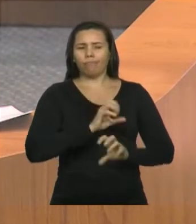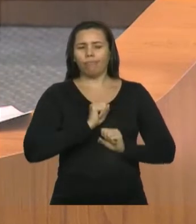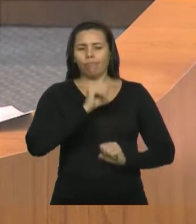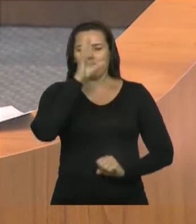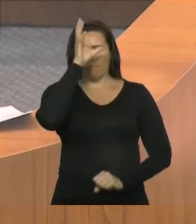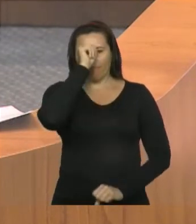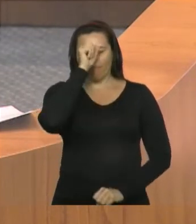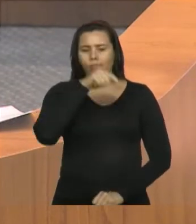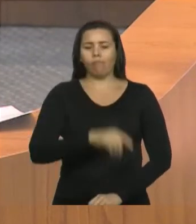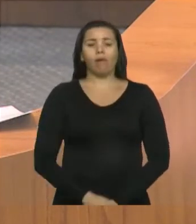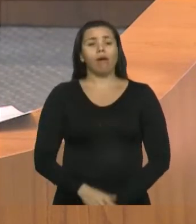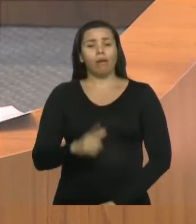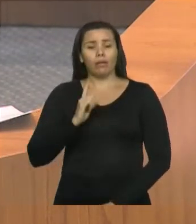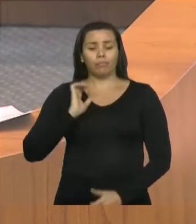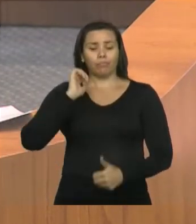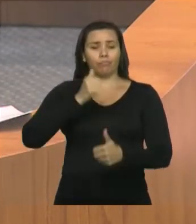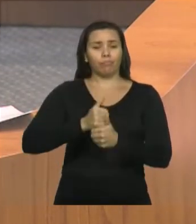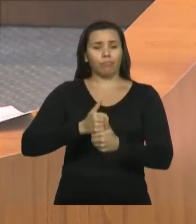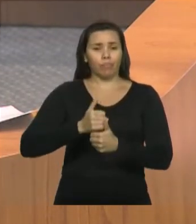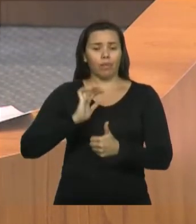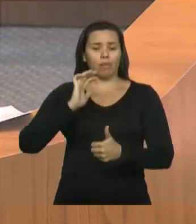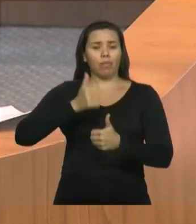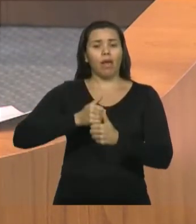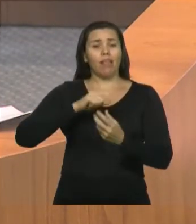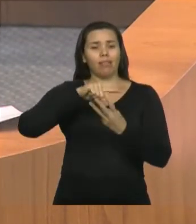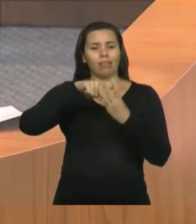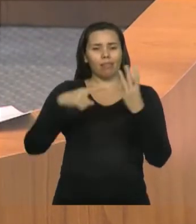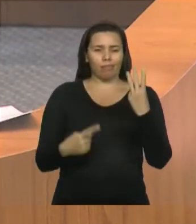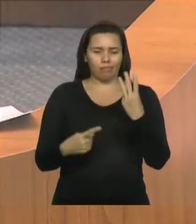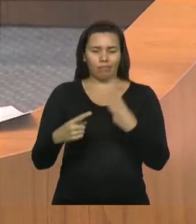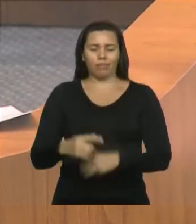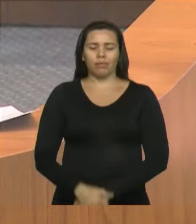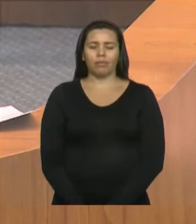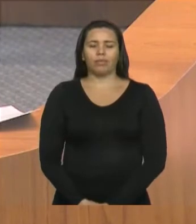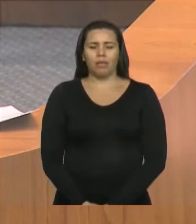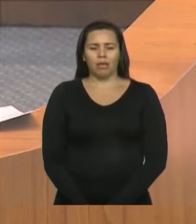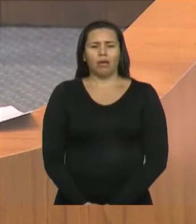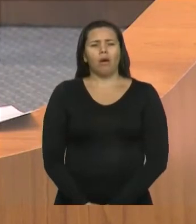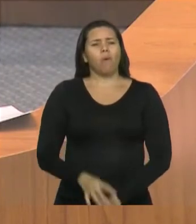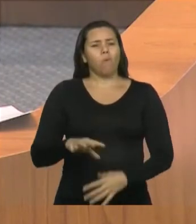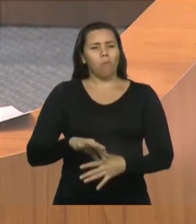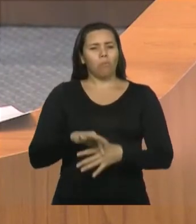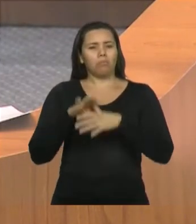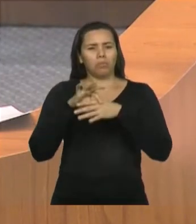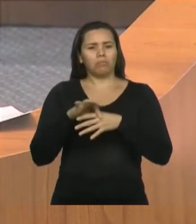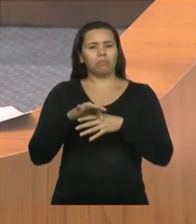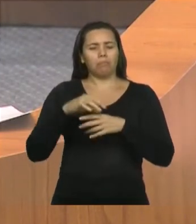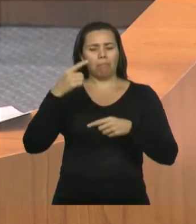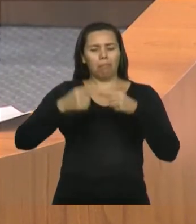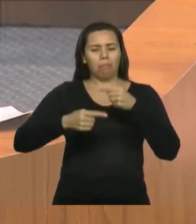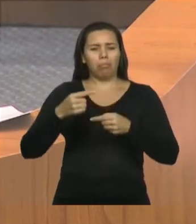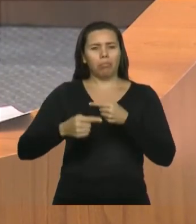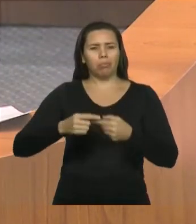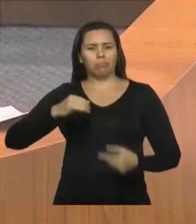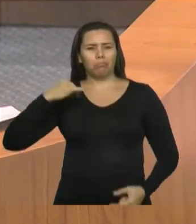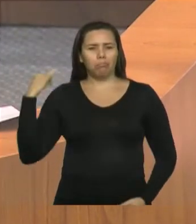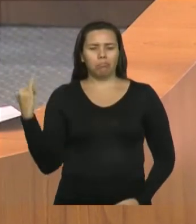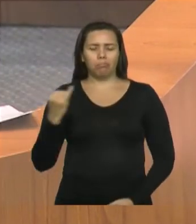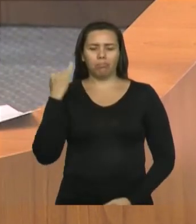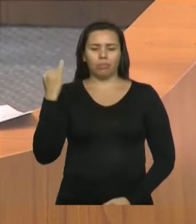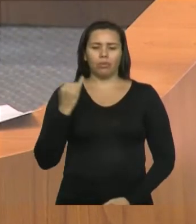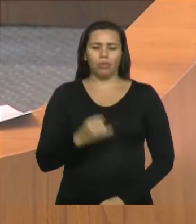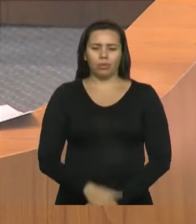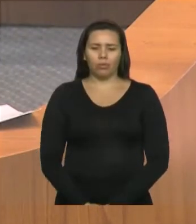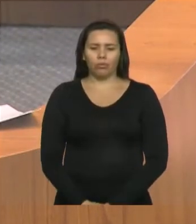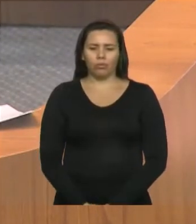político, apesar de, politicamente, por um bom momento, a gente ter sido adversário,